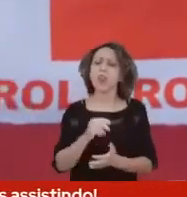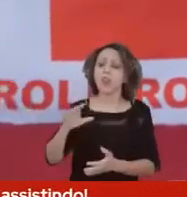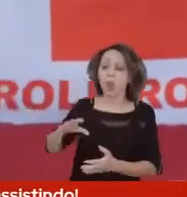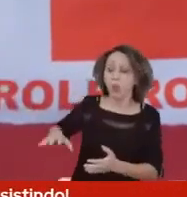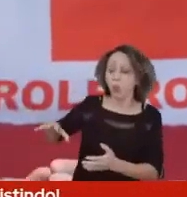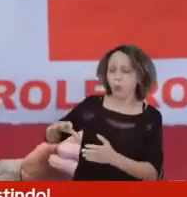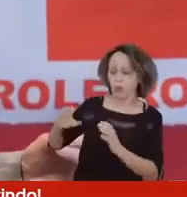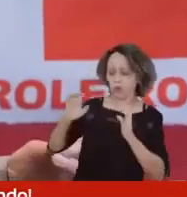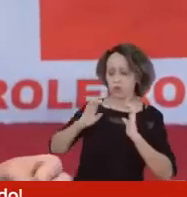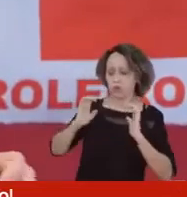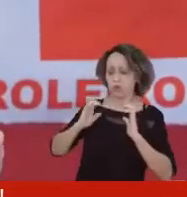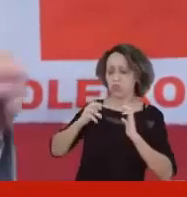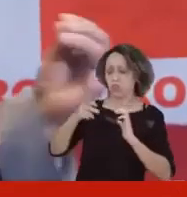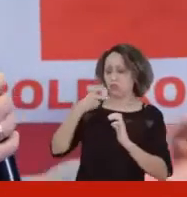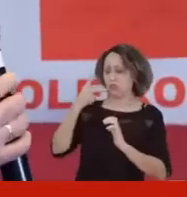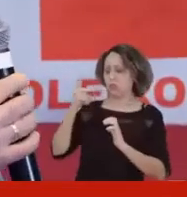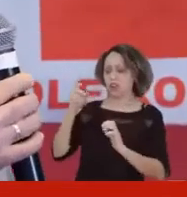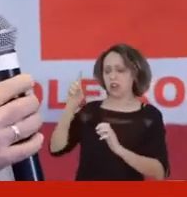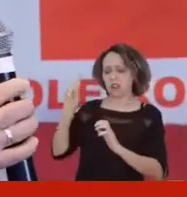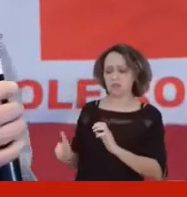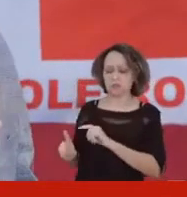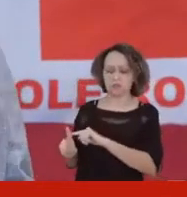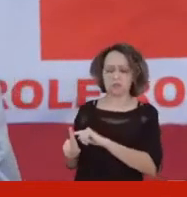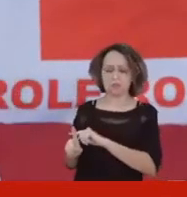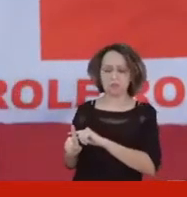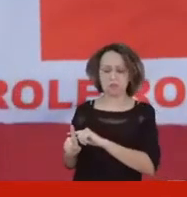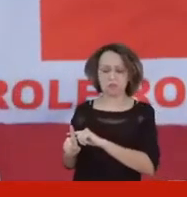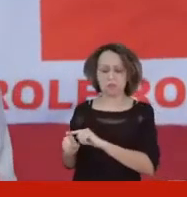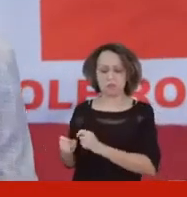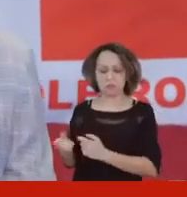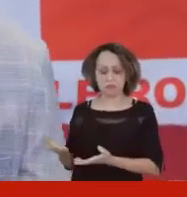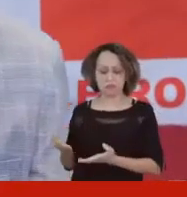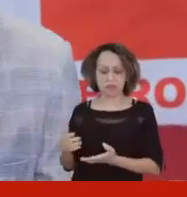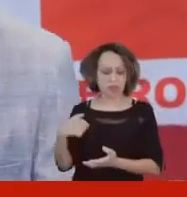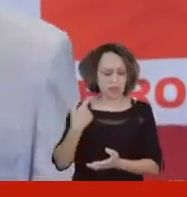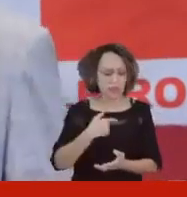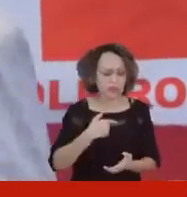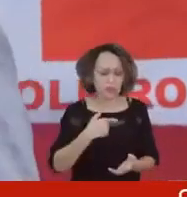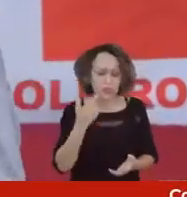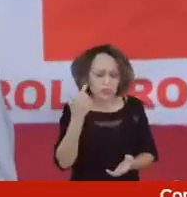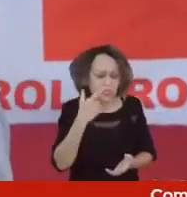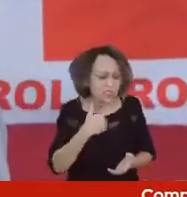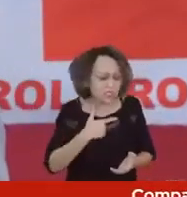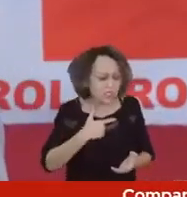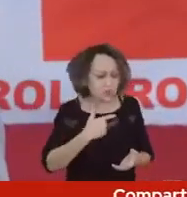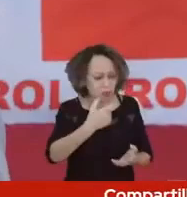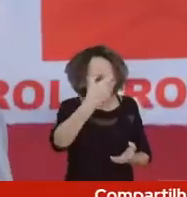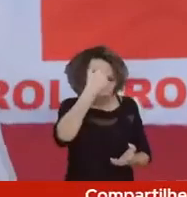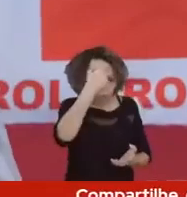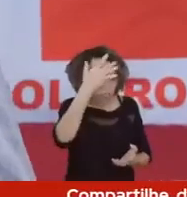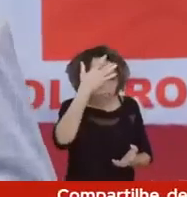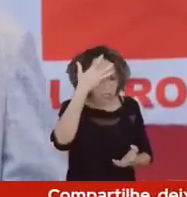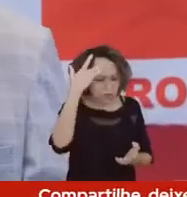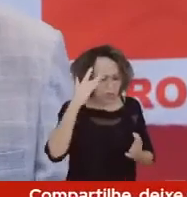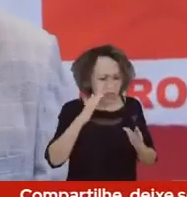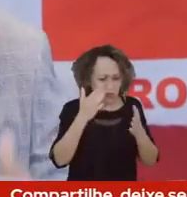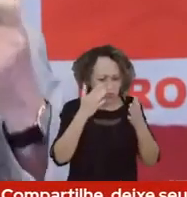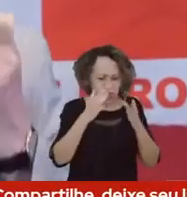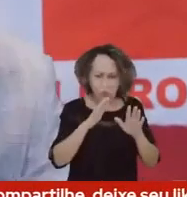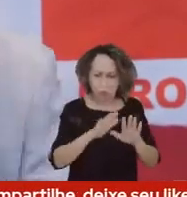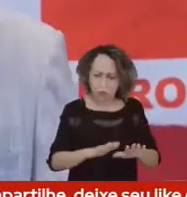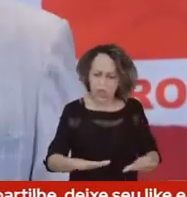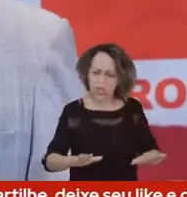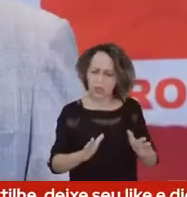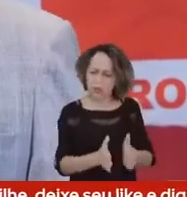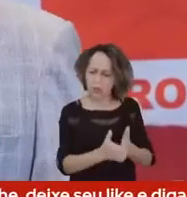E a gente não consegue convencer as pessoas humildes de que o petróleo é nosso de verdade. E quando o petróleo é nosso,